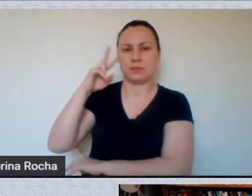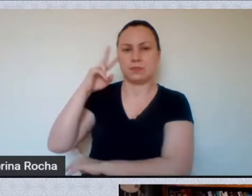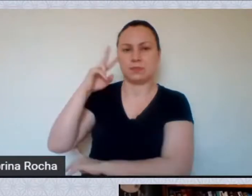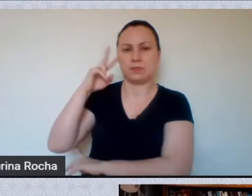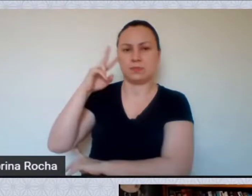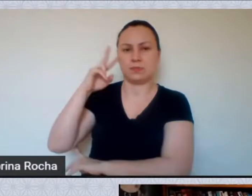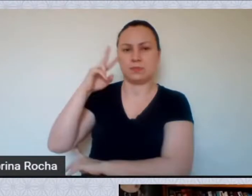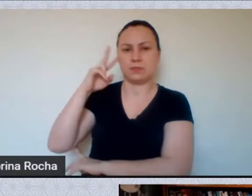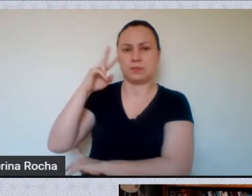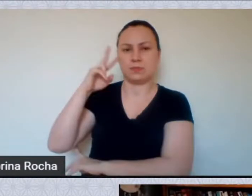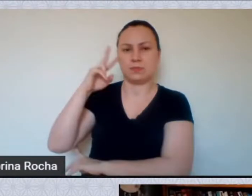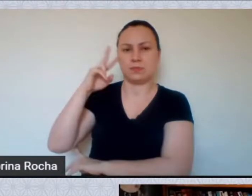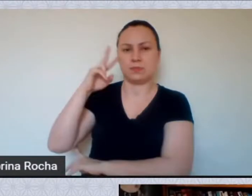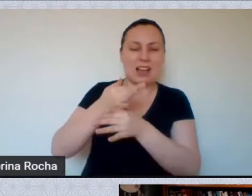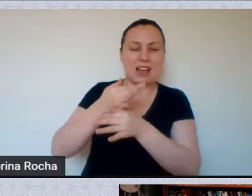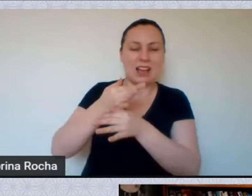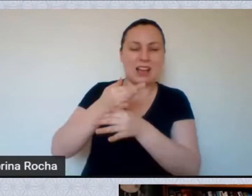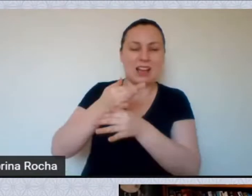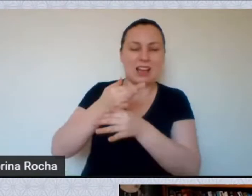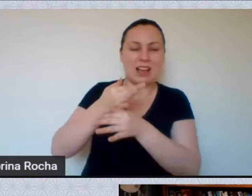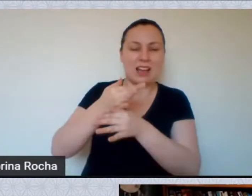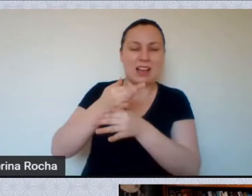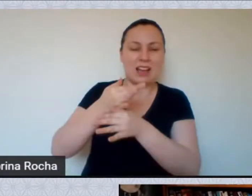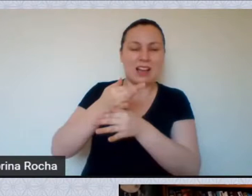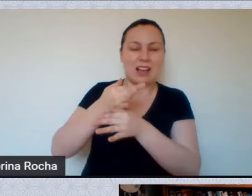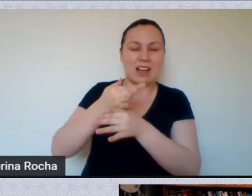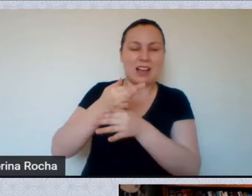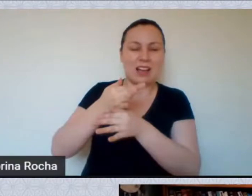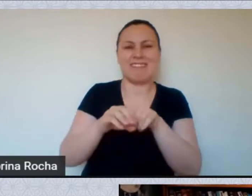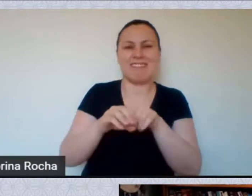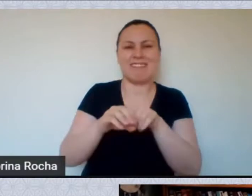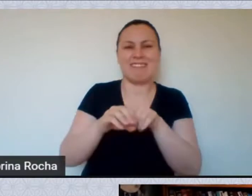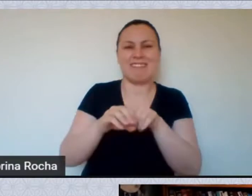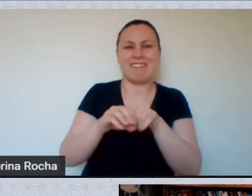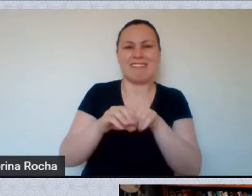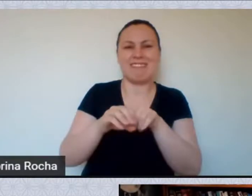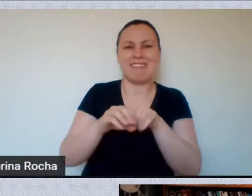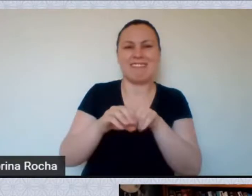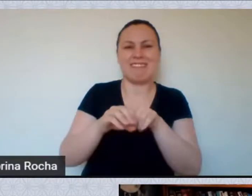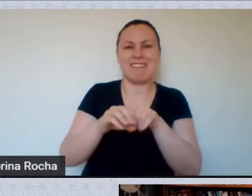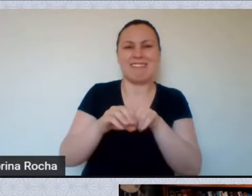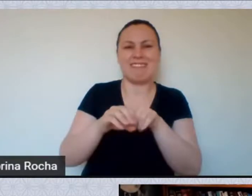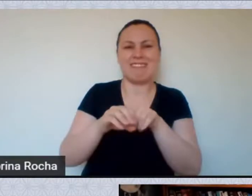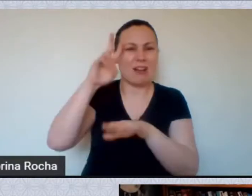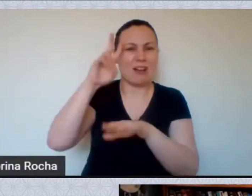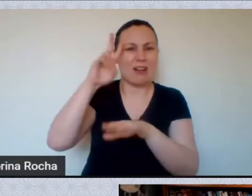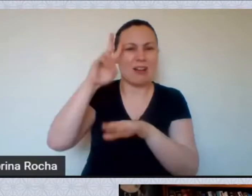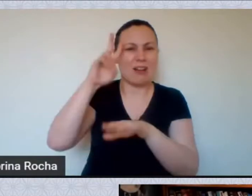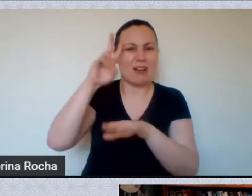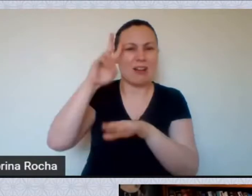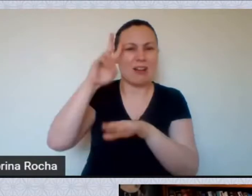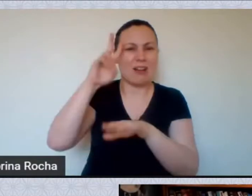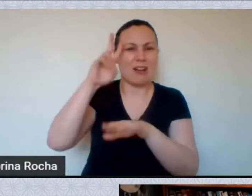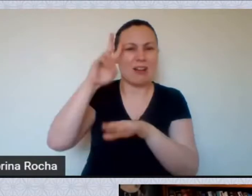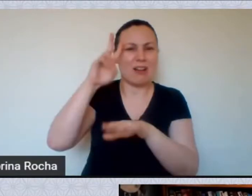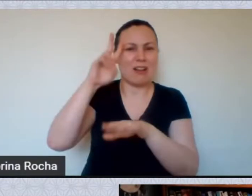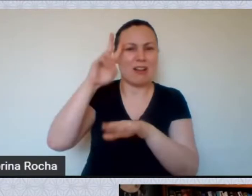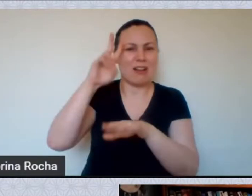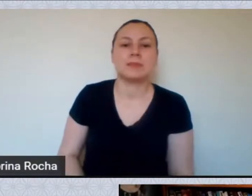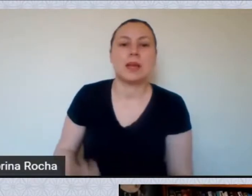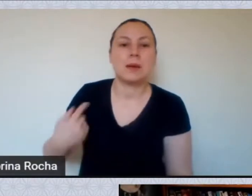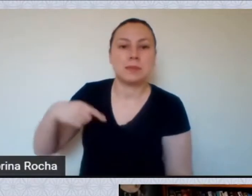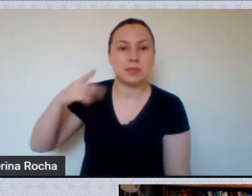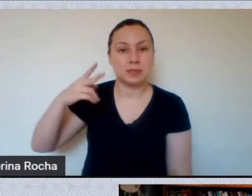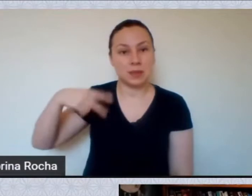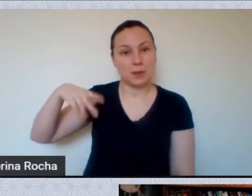sido historiador. Então, eu acho que se você olhar historicamente para o desenvolvimento da ciência, você vai ver que os patriarcas